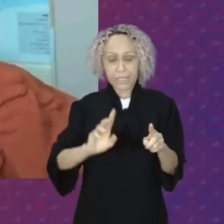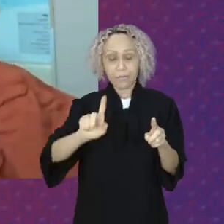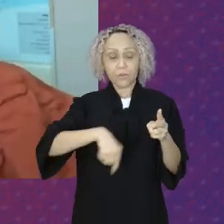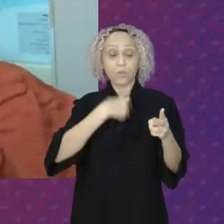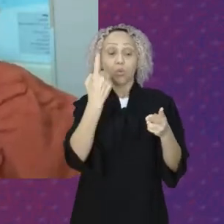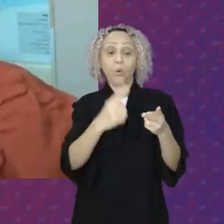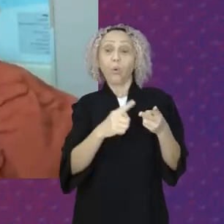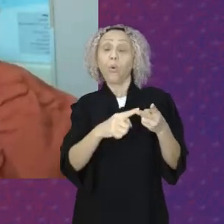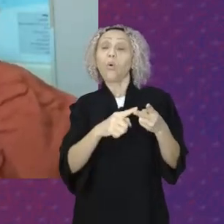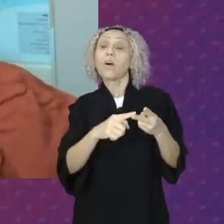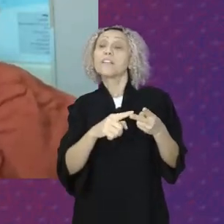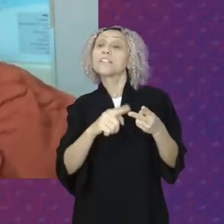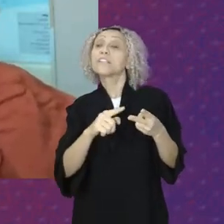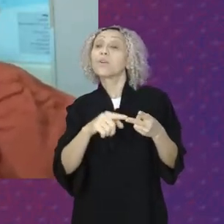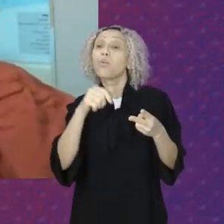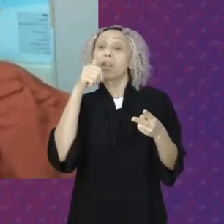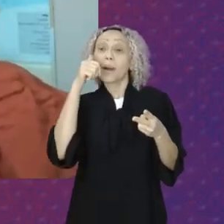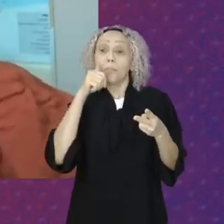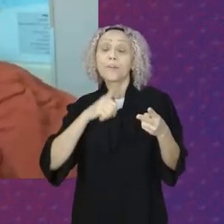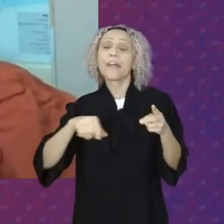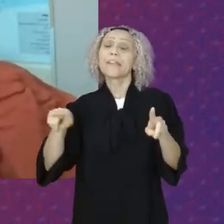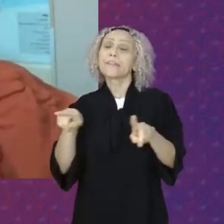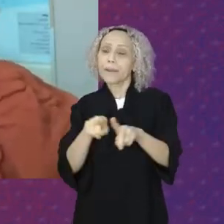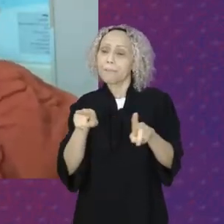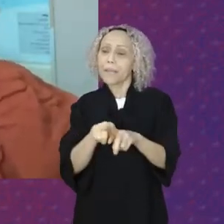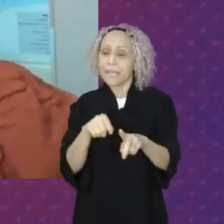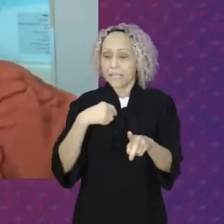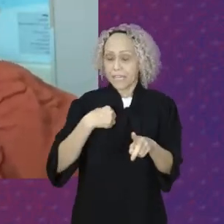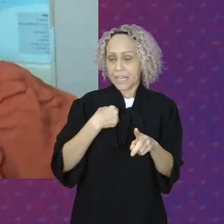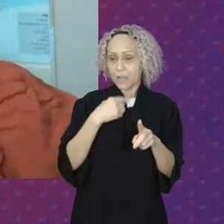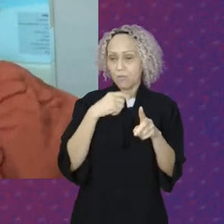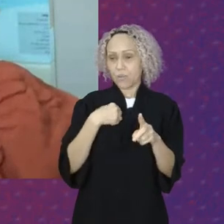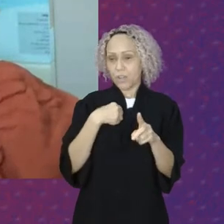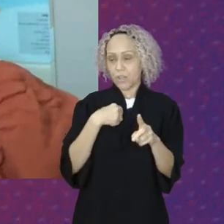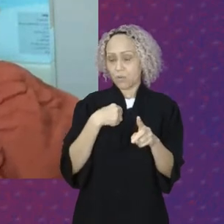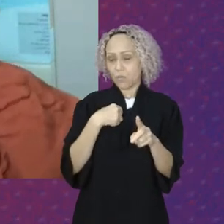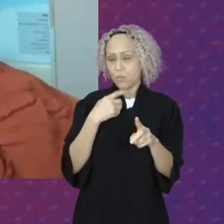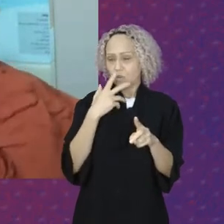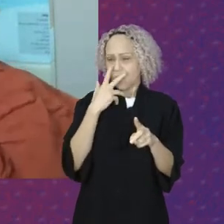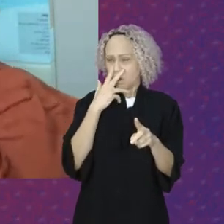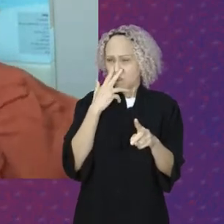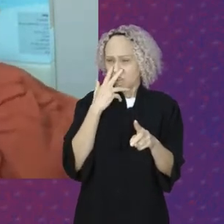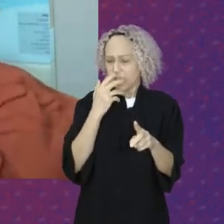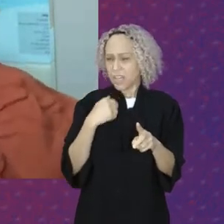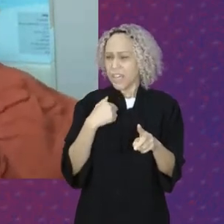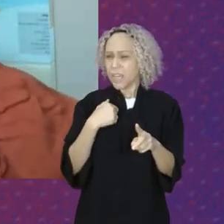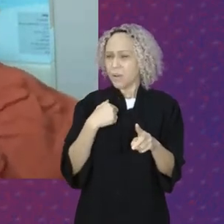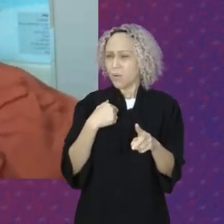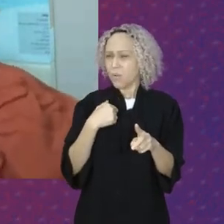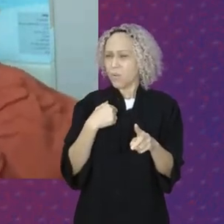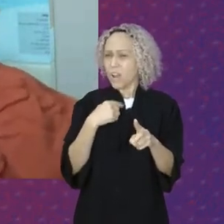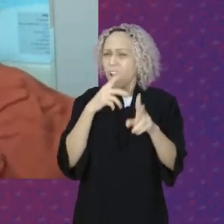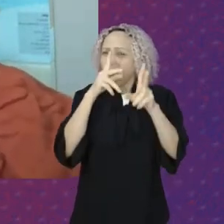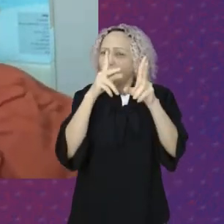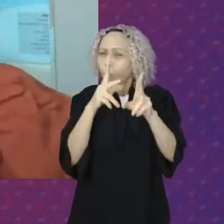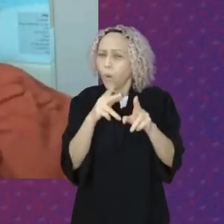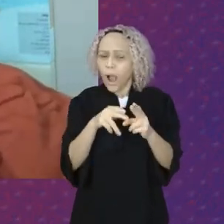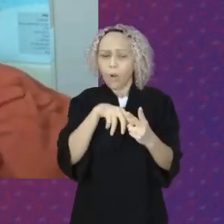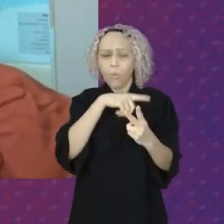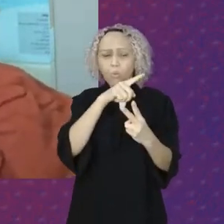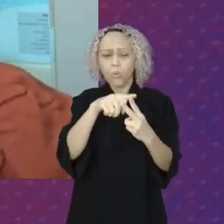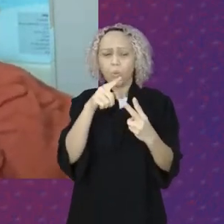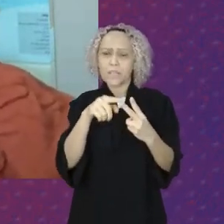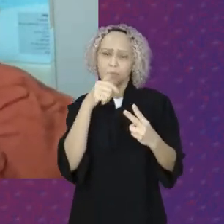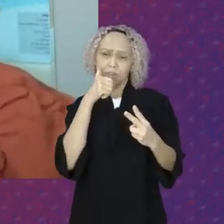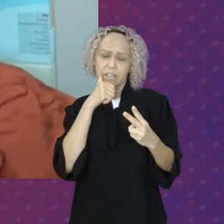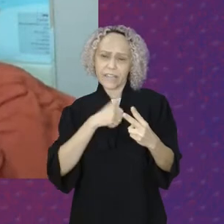tenham acesso, não pode ser um horror de dinheiro como é. Isso tem que ser público. O SUS precisa cada vez mais